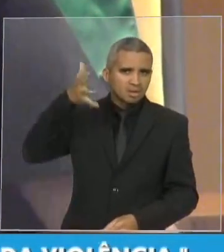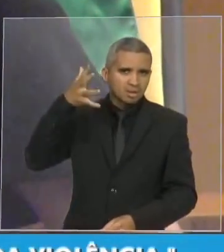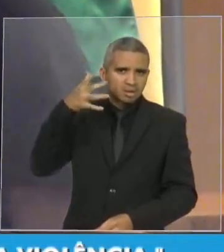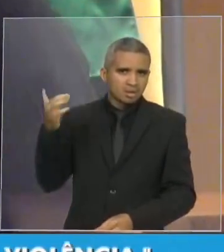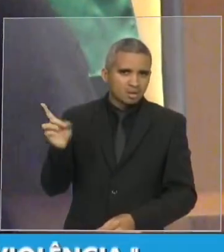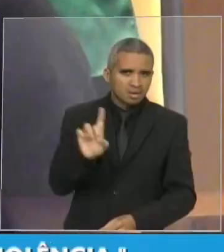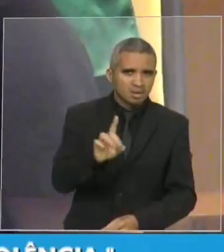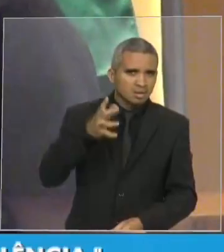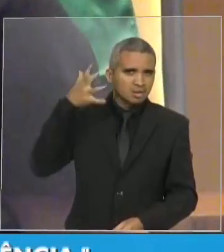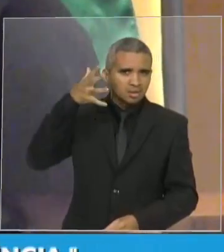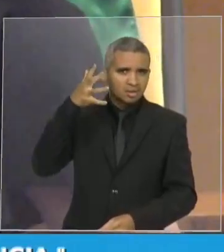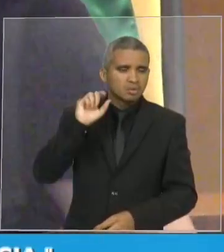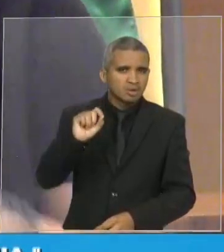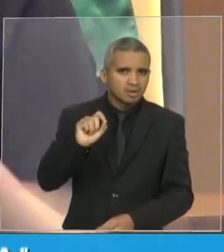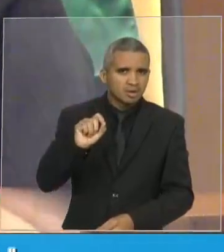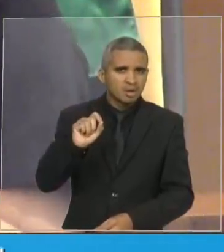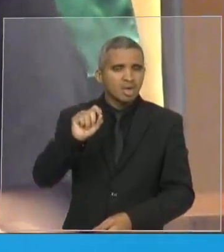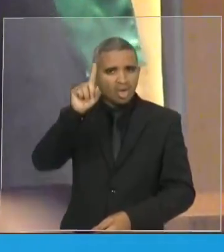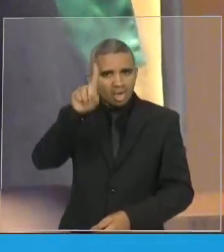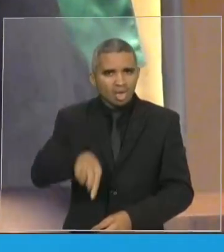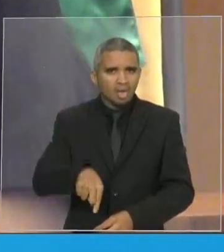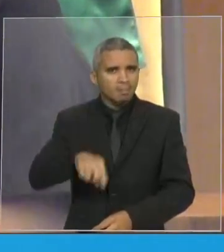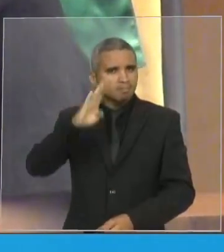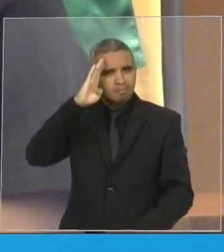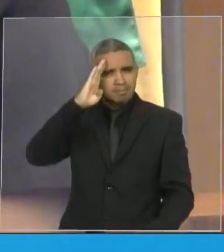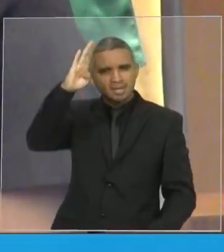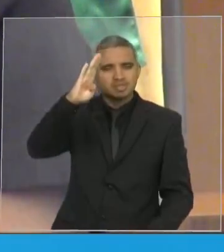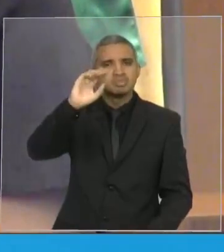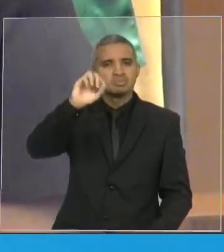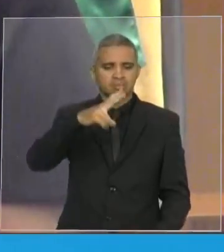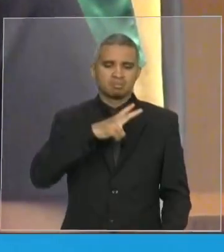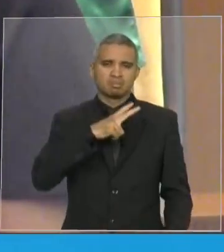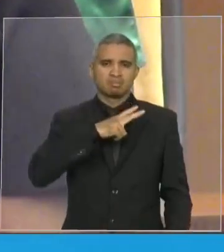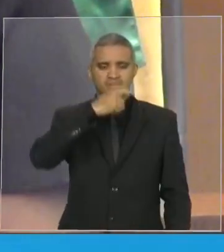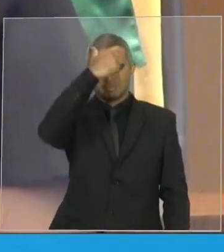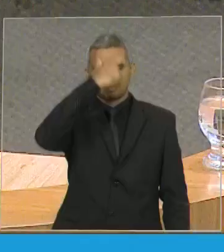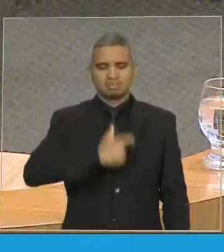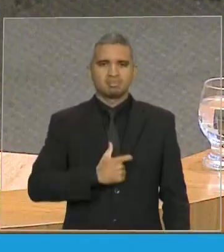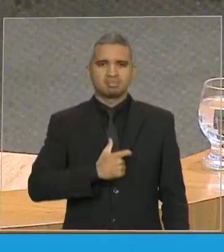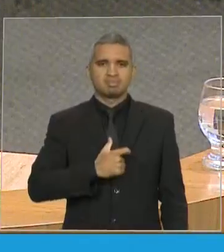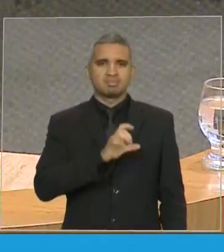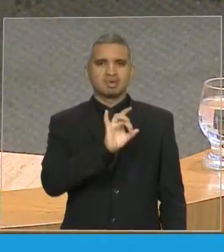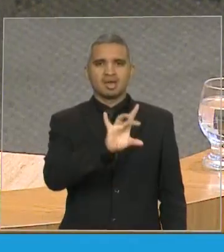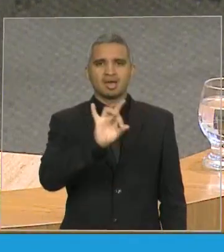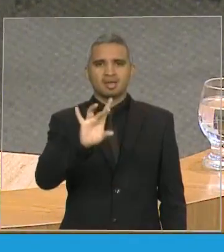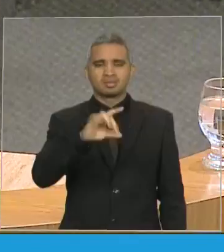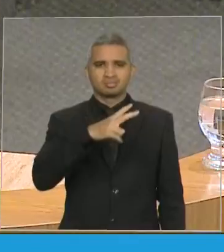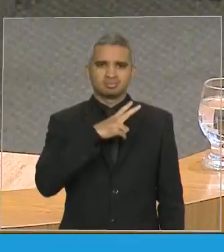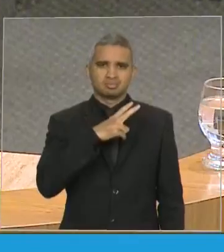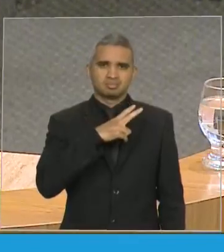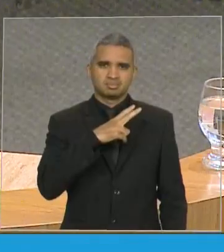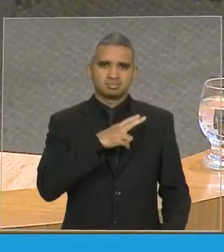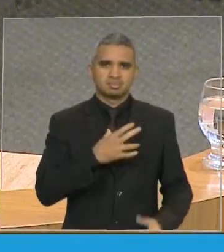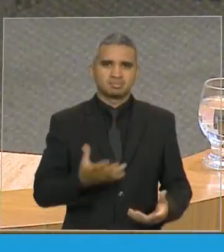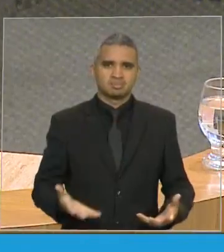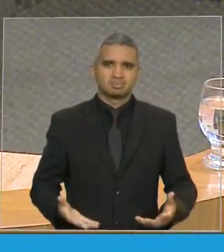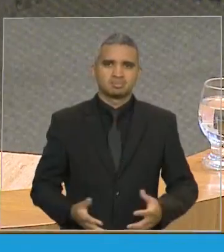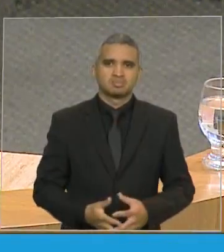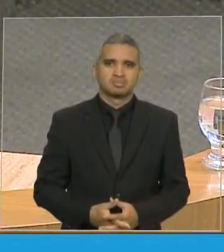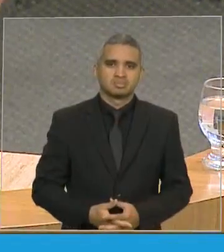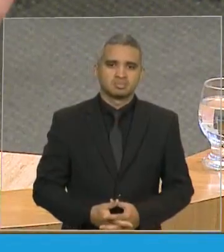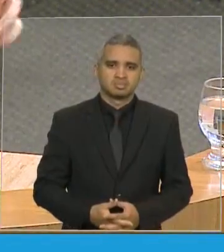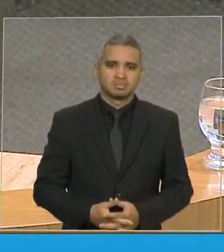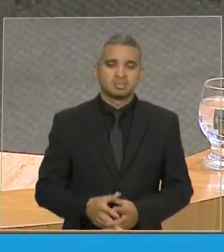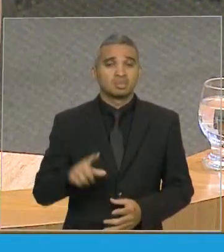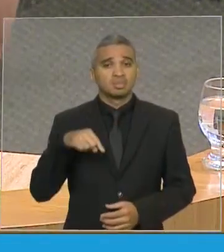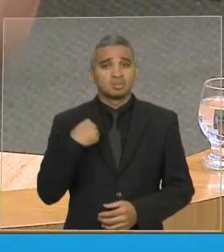nós, depende exclusivamente de nós para que a gente possa